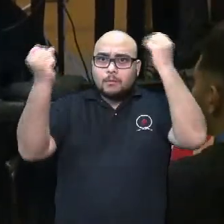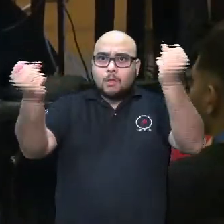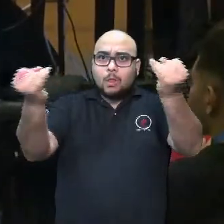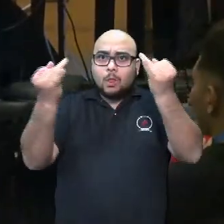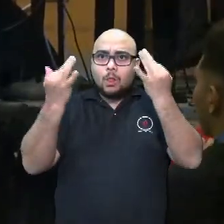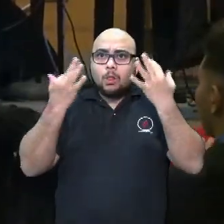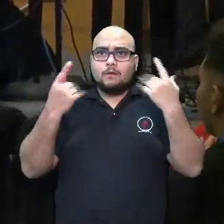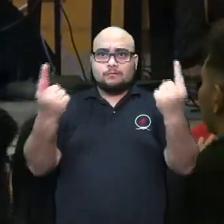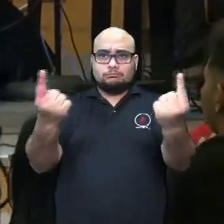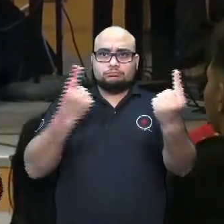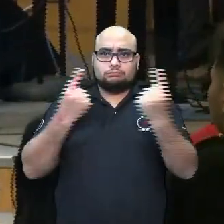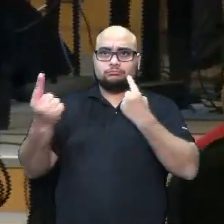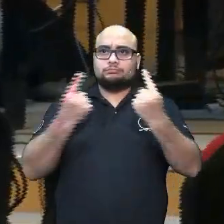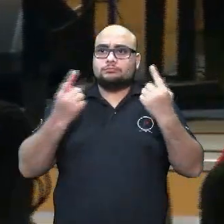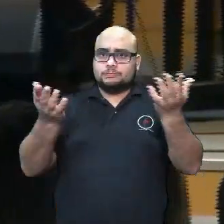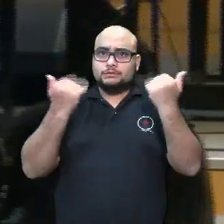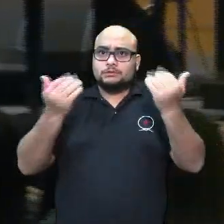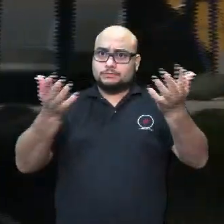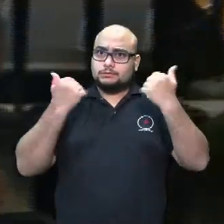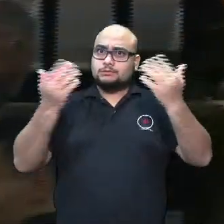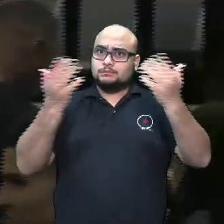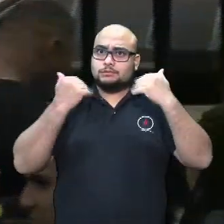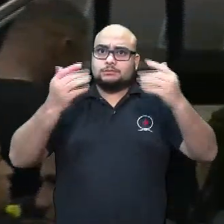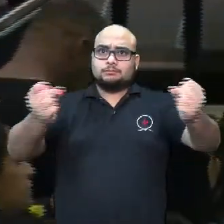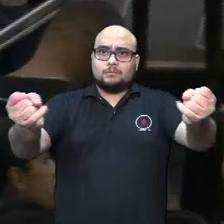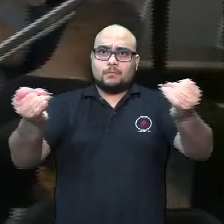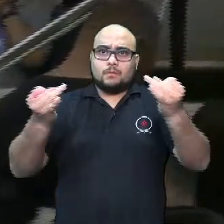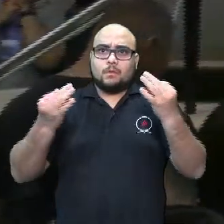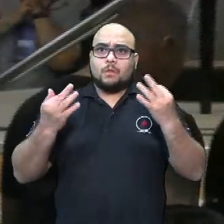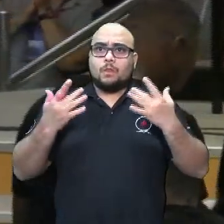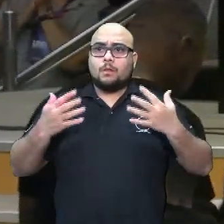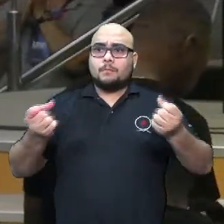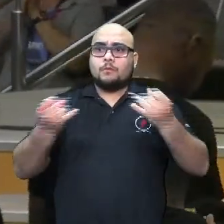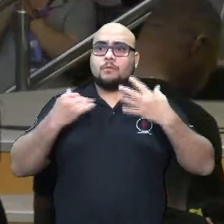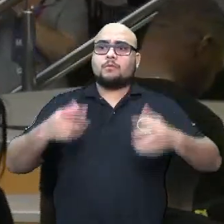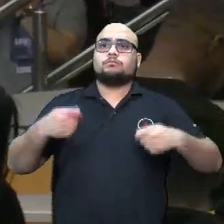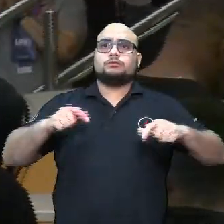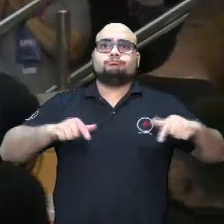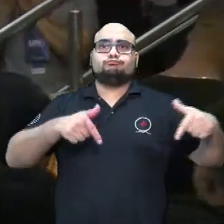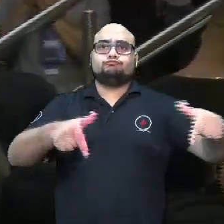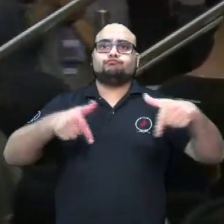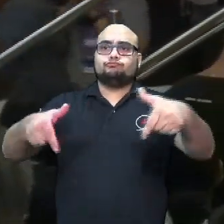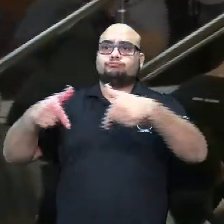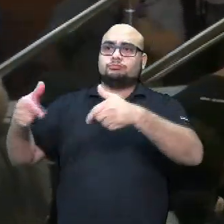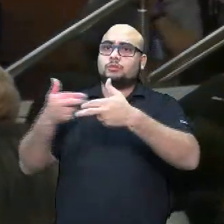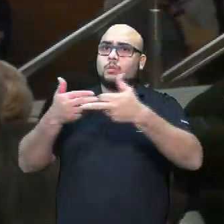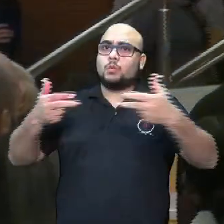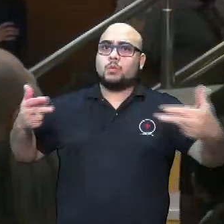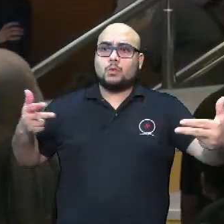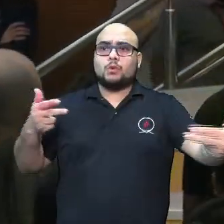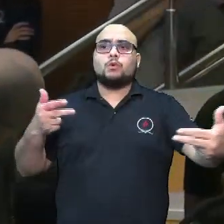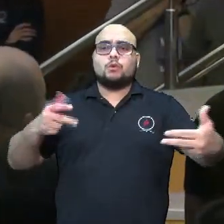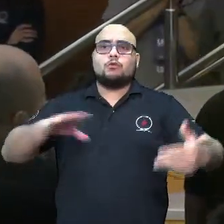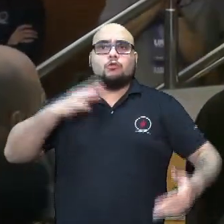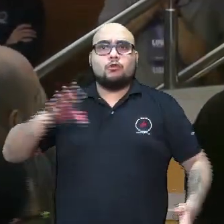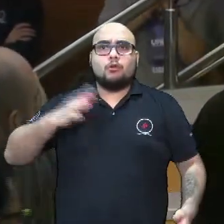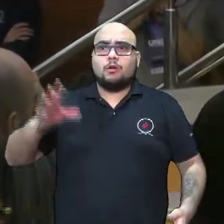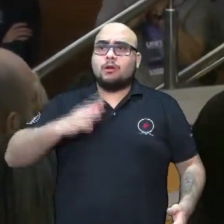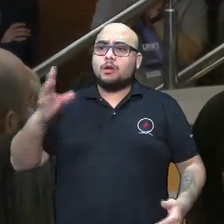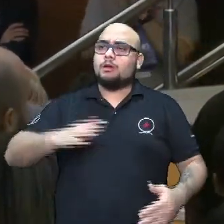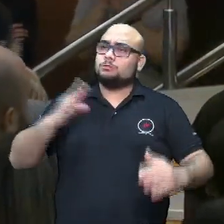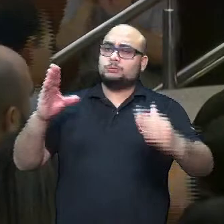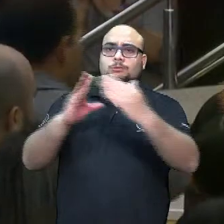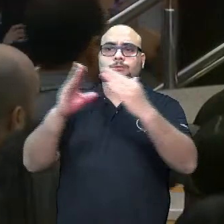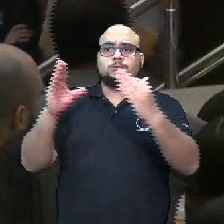Sai do seu lugar. Crie coragem. Você não teve coragem para fazer tantas coisas até agora? Você não vai ter coragem para voltar para casa? Isso, vem.